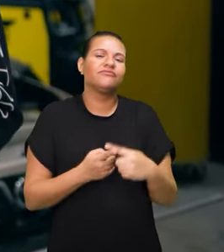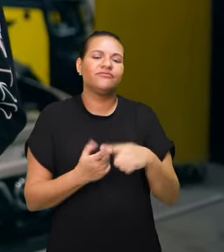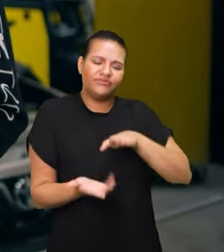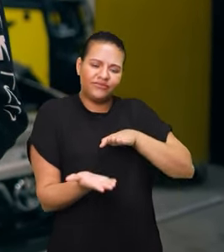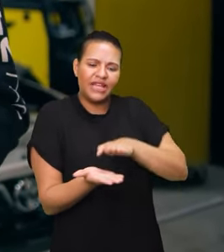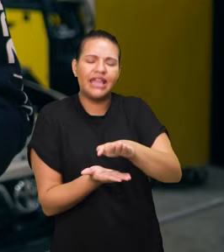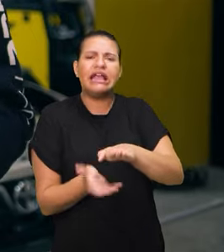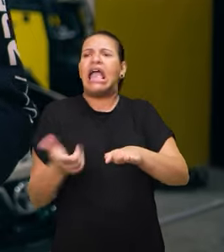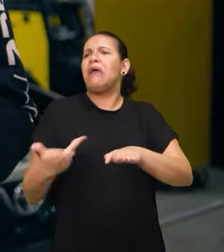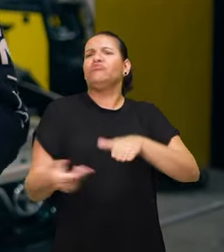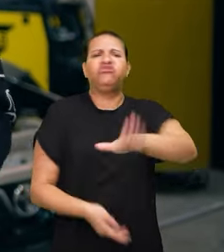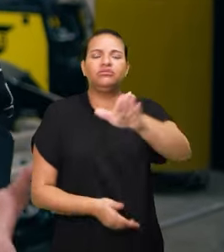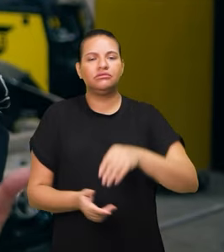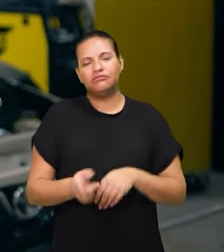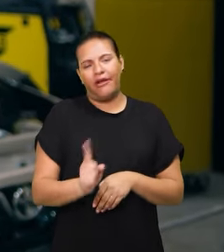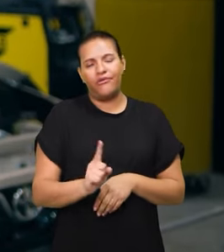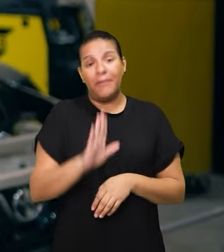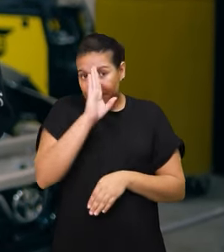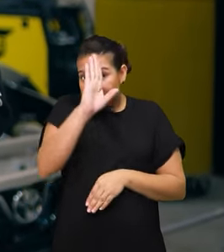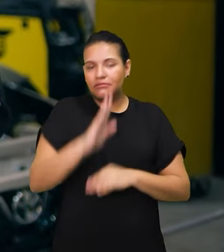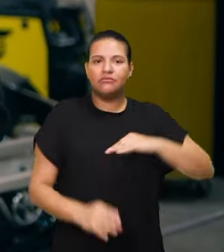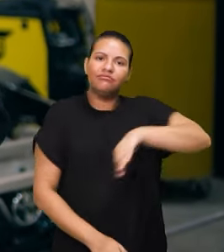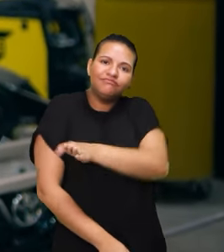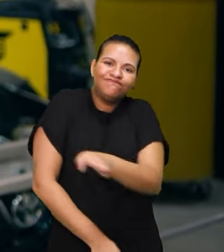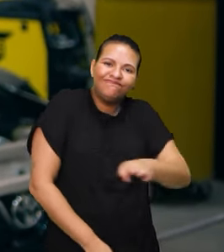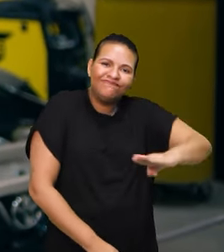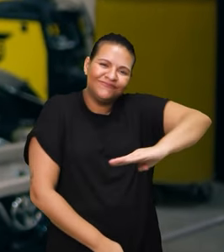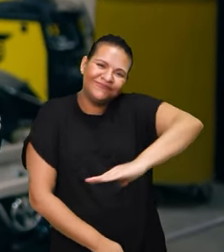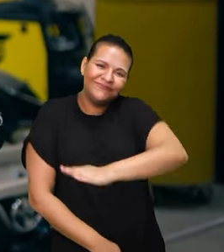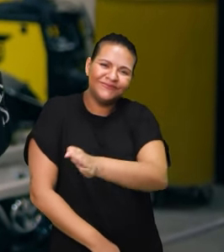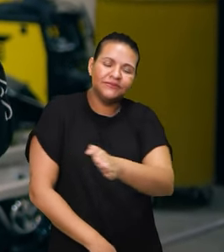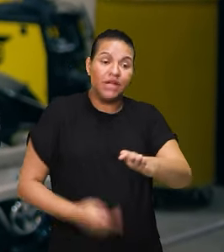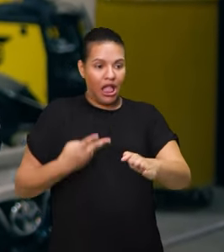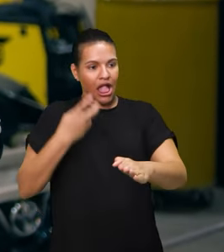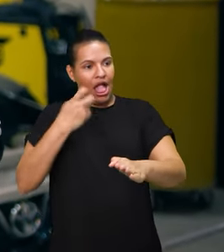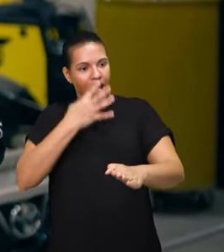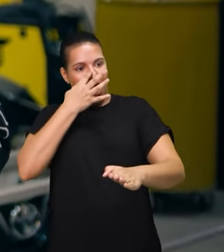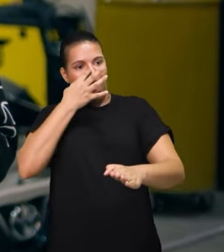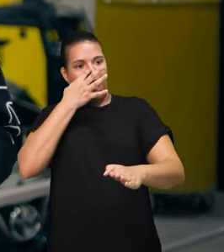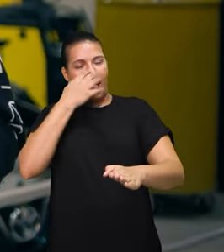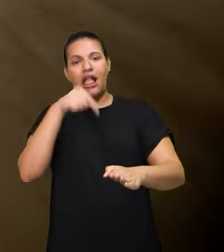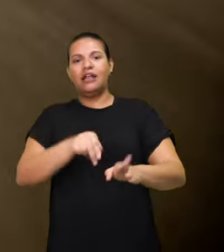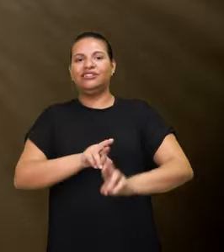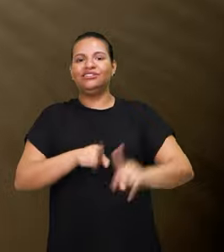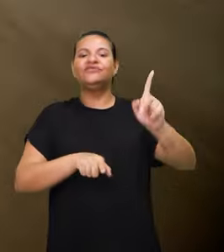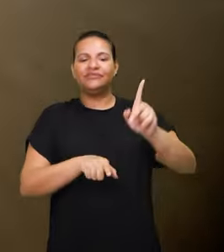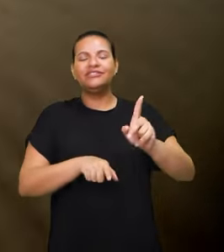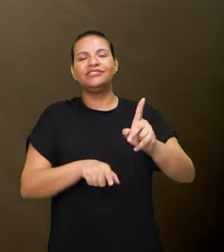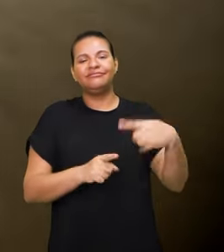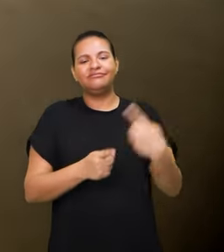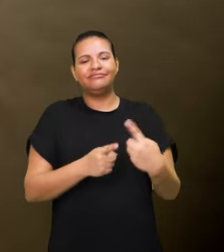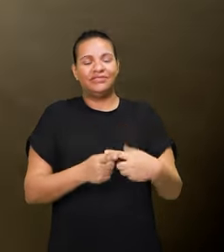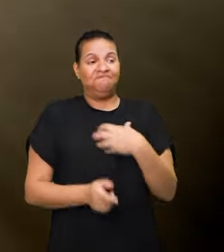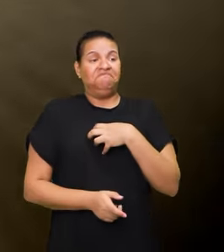assim na reta não é que o carro vai ser muito mais rápido né mas eu acho que em curva o público vai poder sentir que é um carro